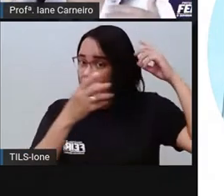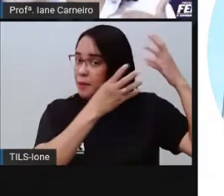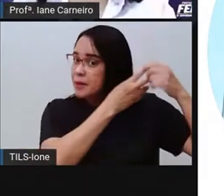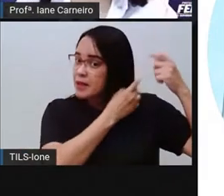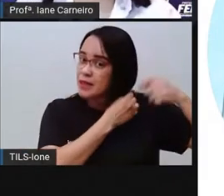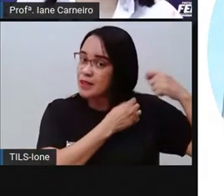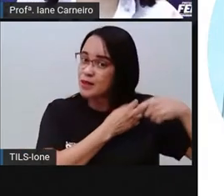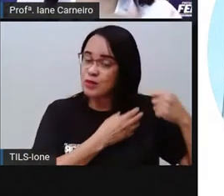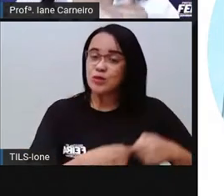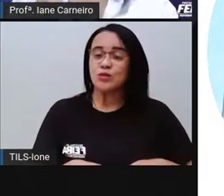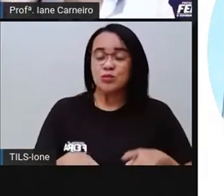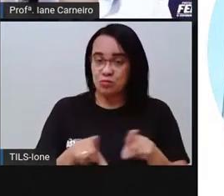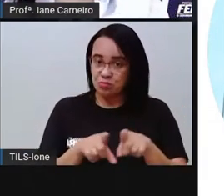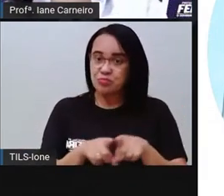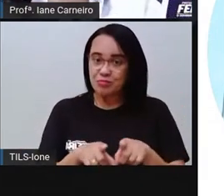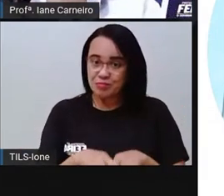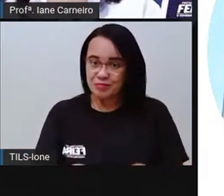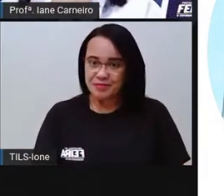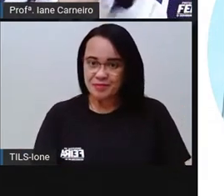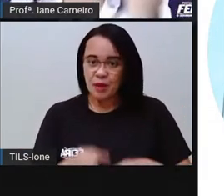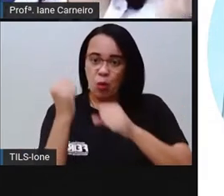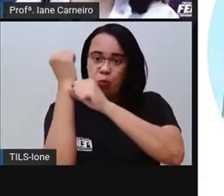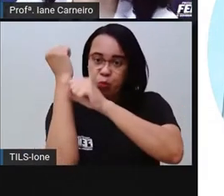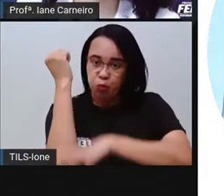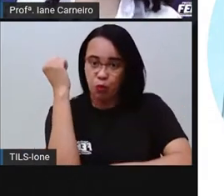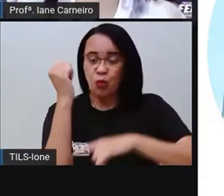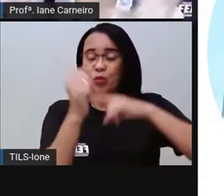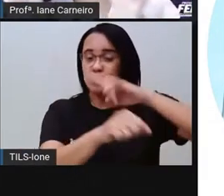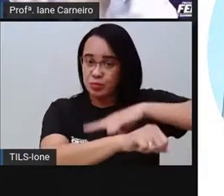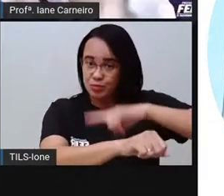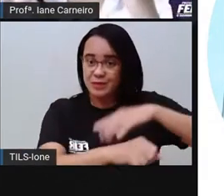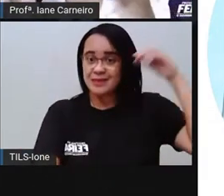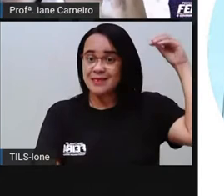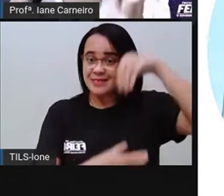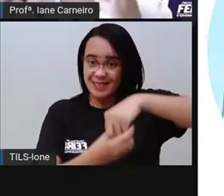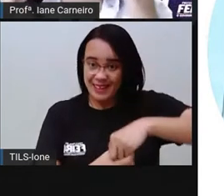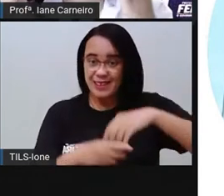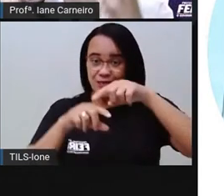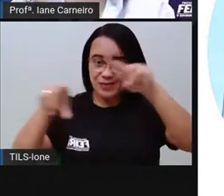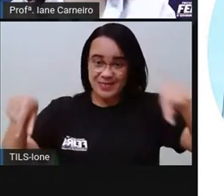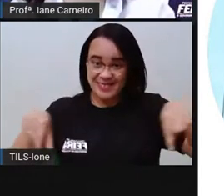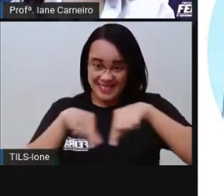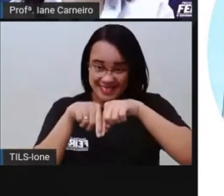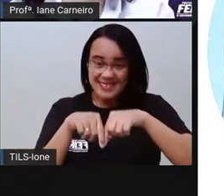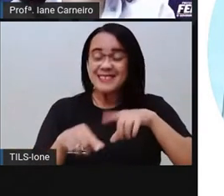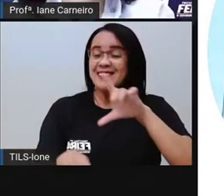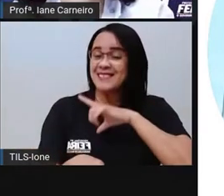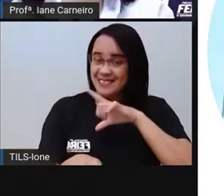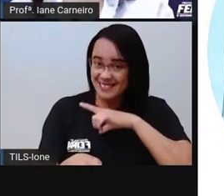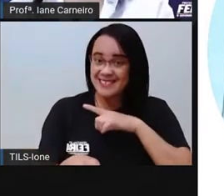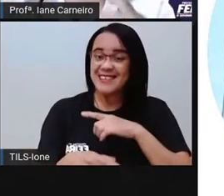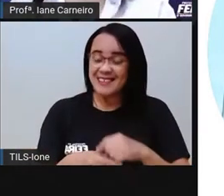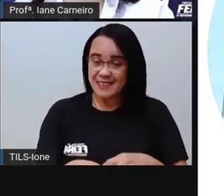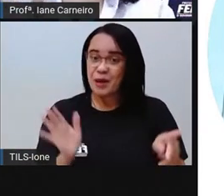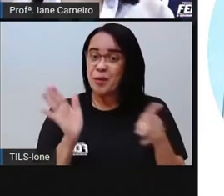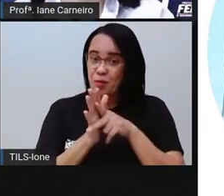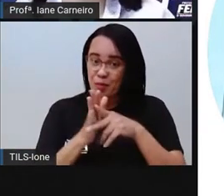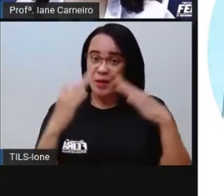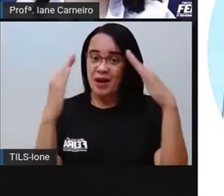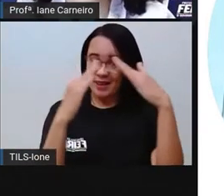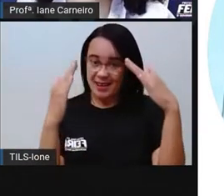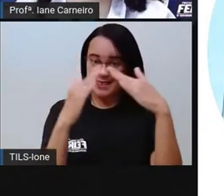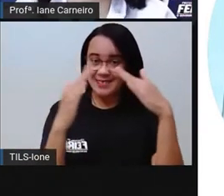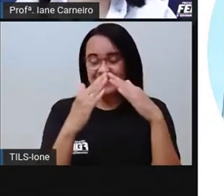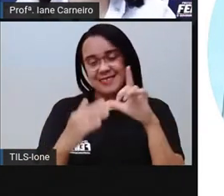necessidades fisiológicas, né? O xixi, o cocô. Então, é nesse ambiente, nesse cômodo da casa em que